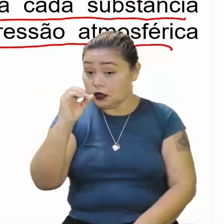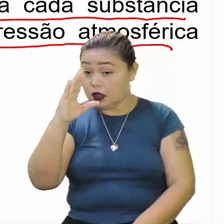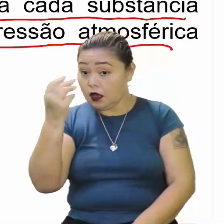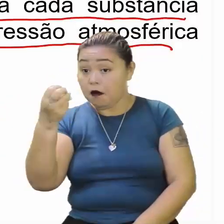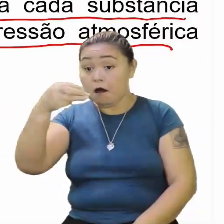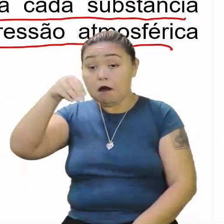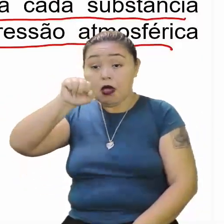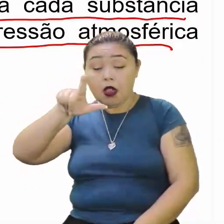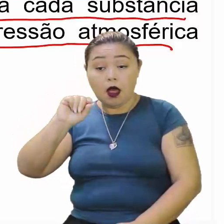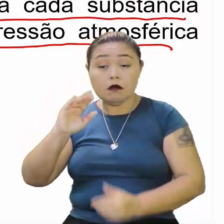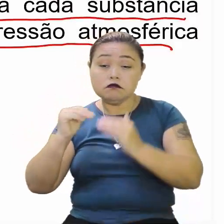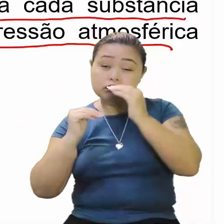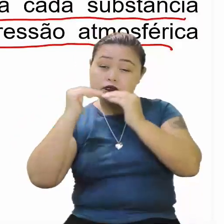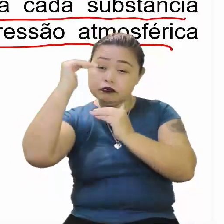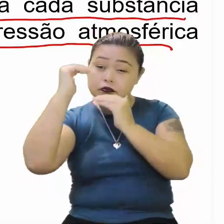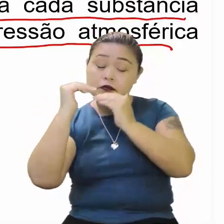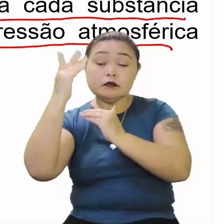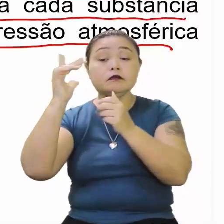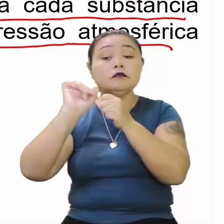100 graus. À medida que